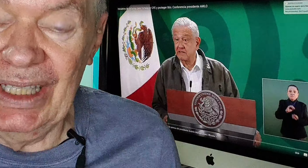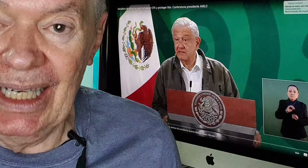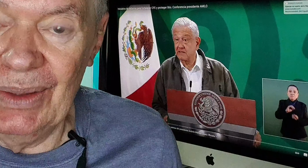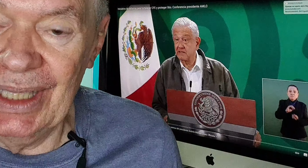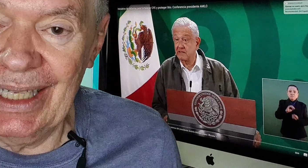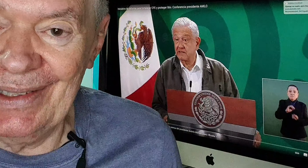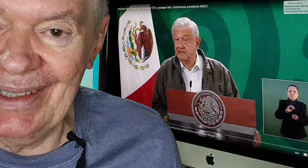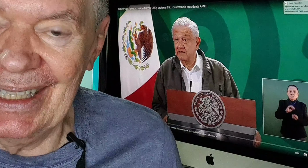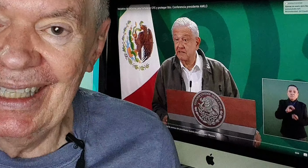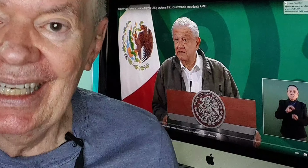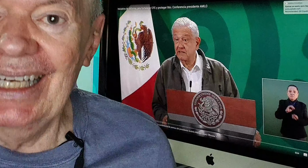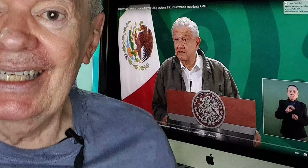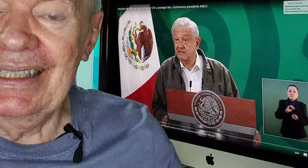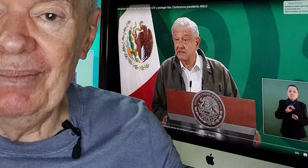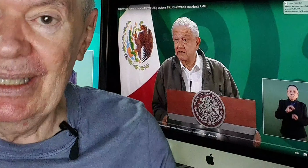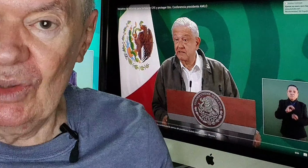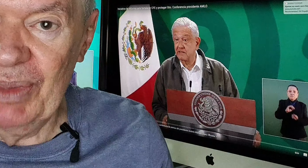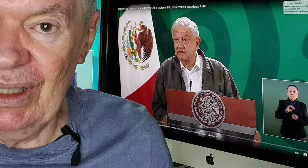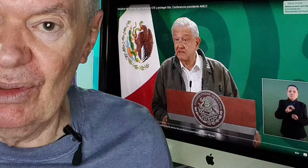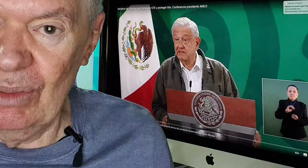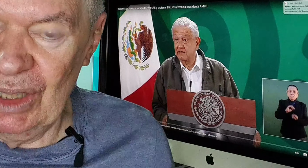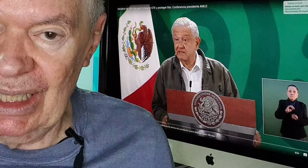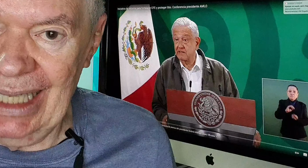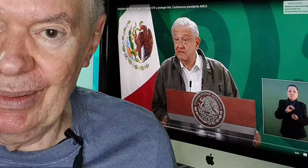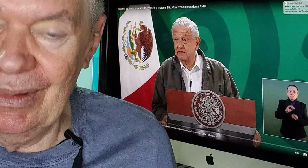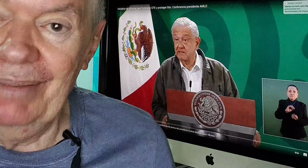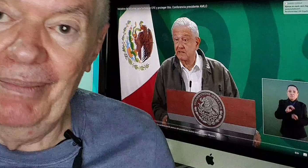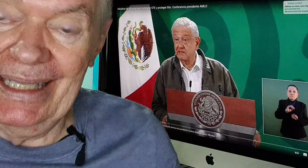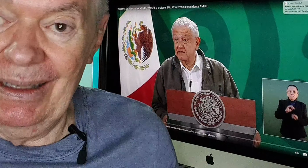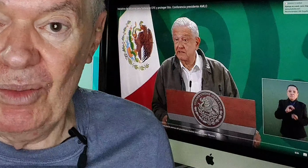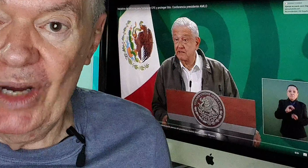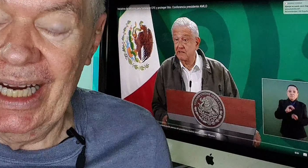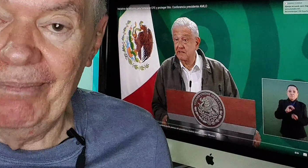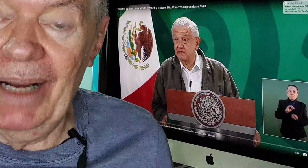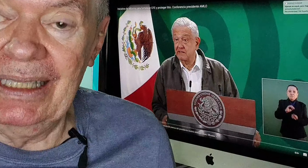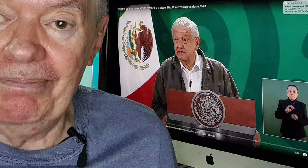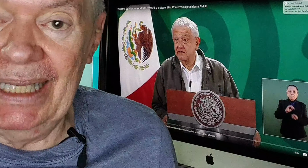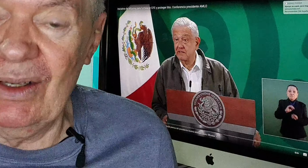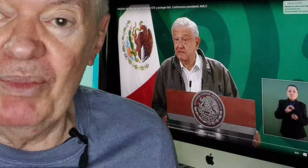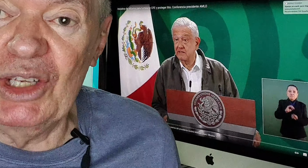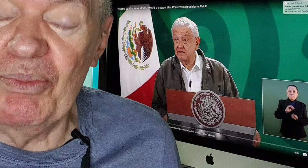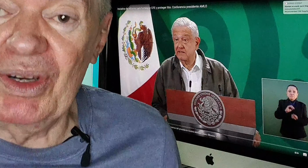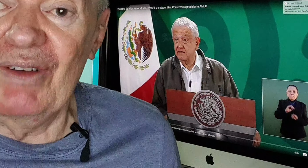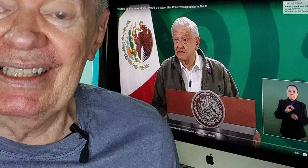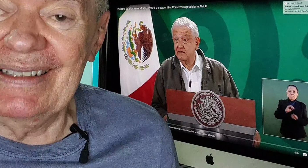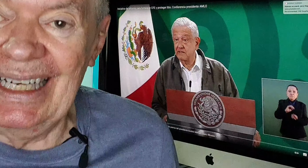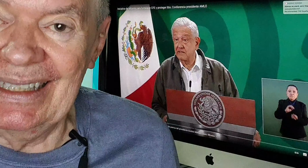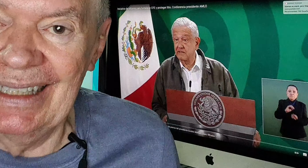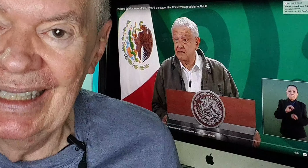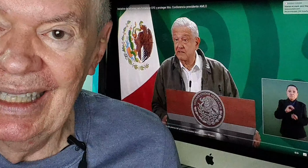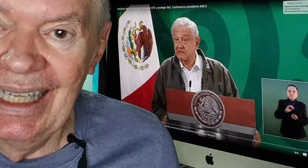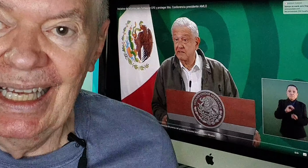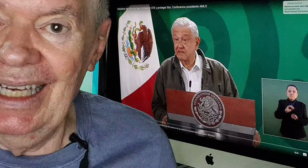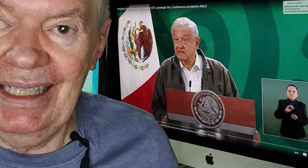Comissão Federal de Energia, ela recebia subsídios do Estado, não é? Mas como era parcialmente